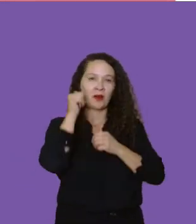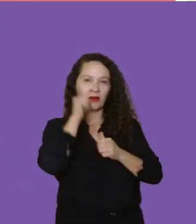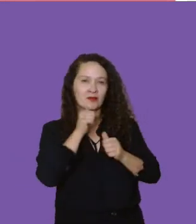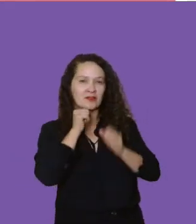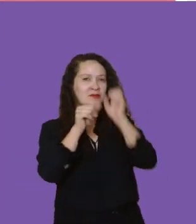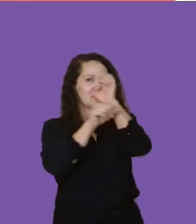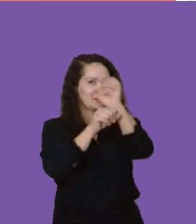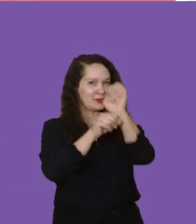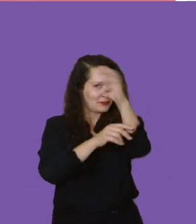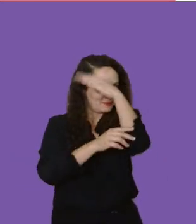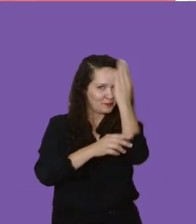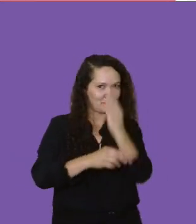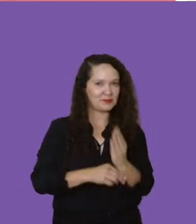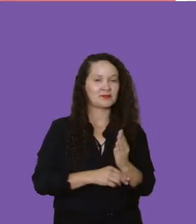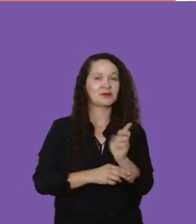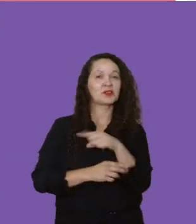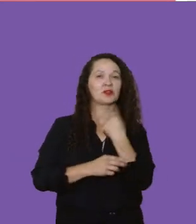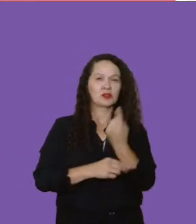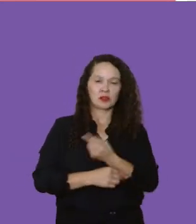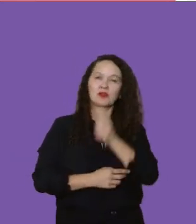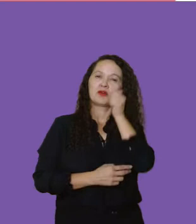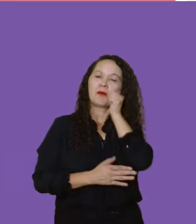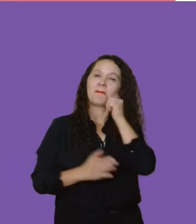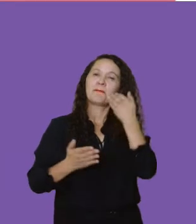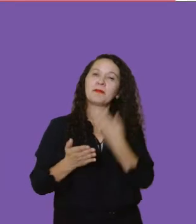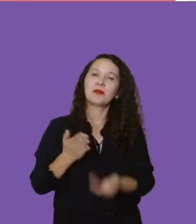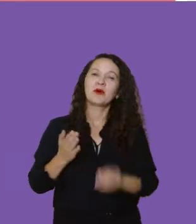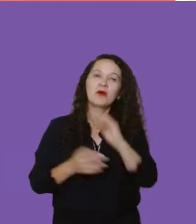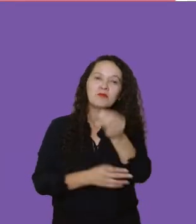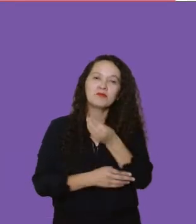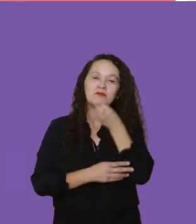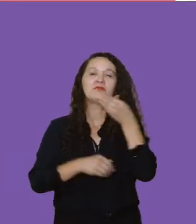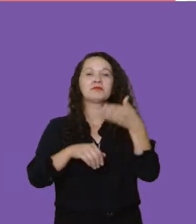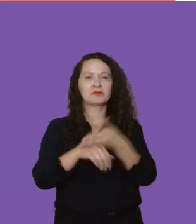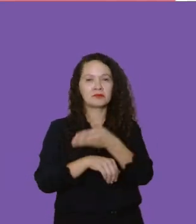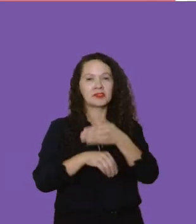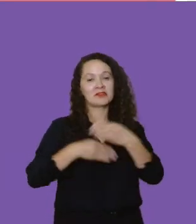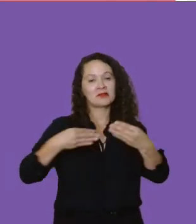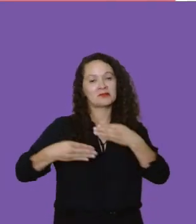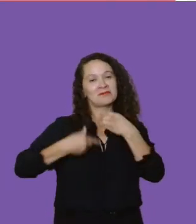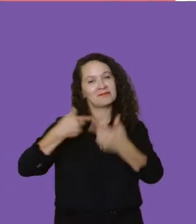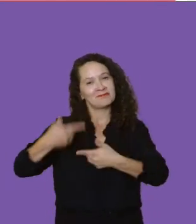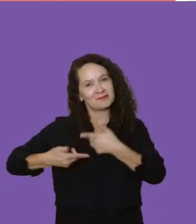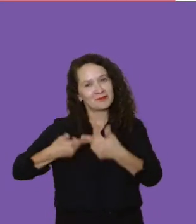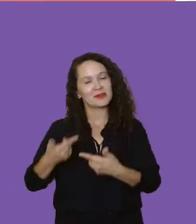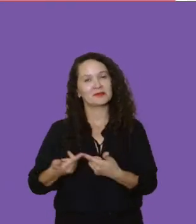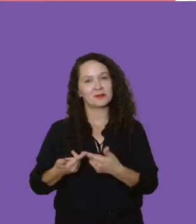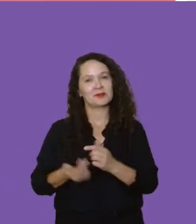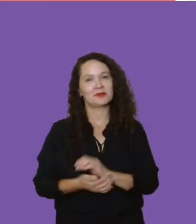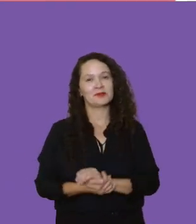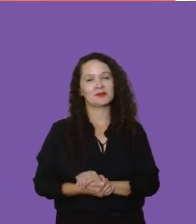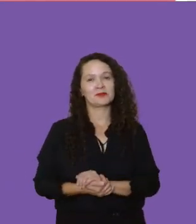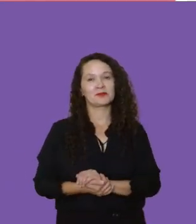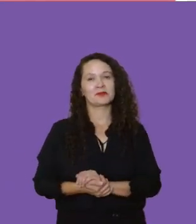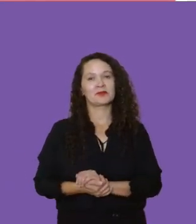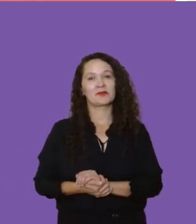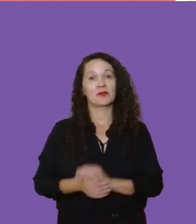Estado brasileiro, nós mulheres perdemos a oportunidade de participar do mercado de trabalho.